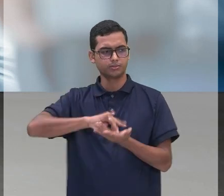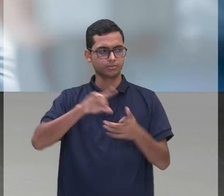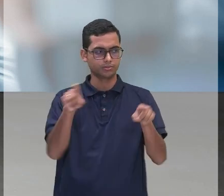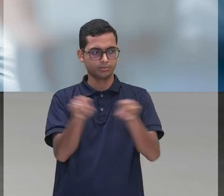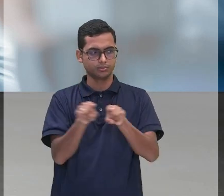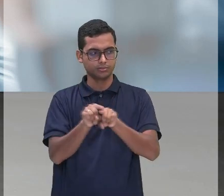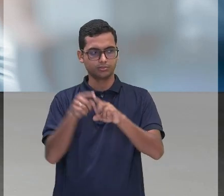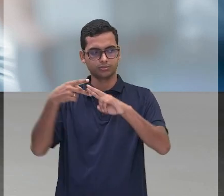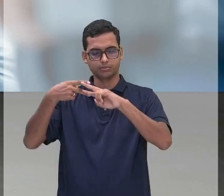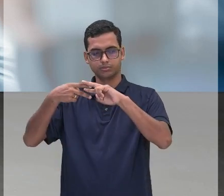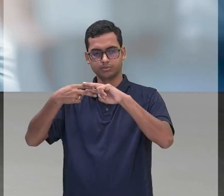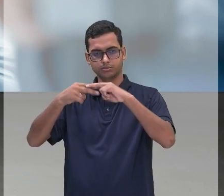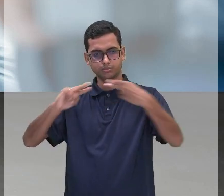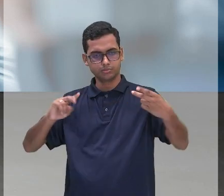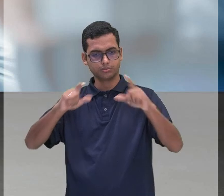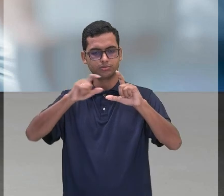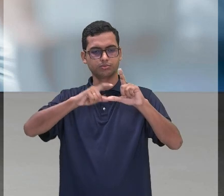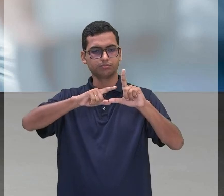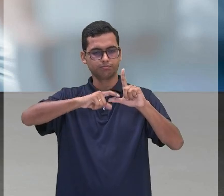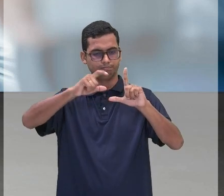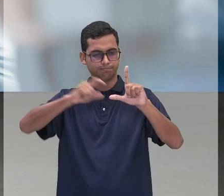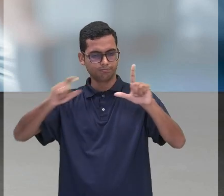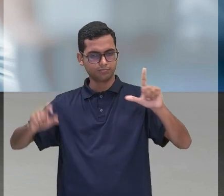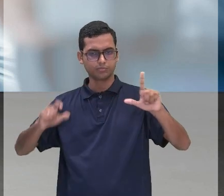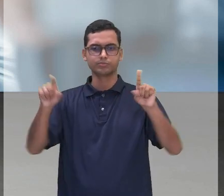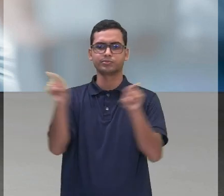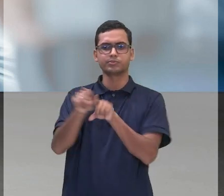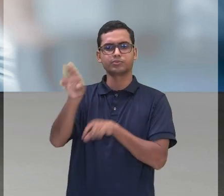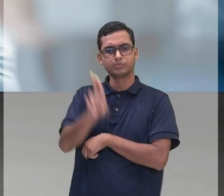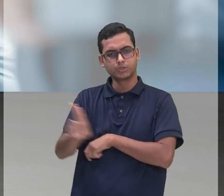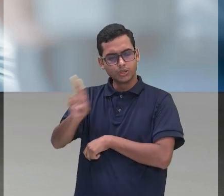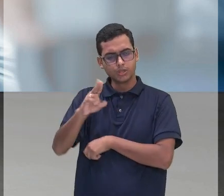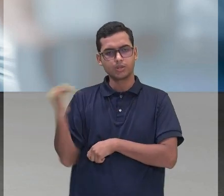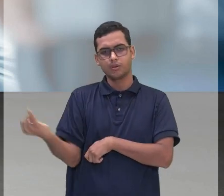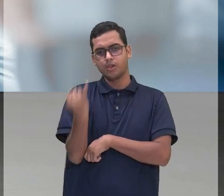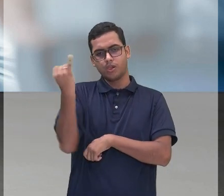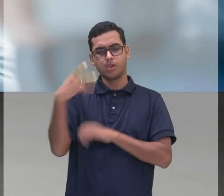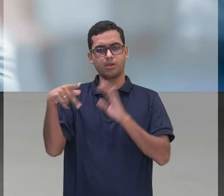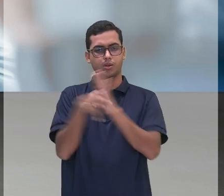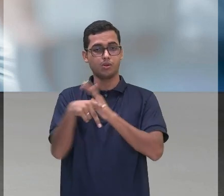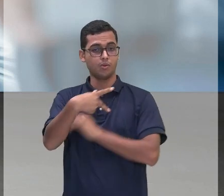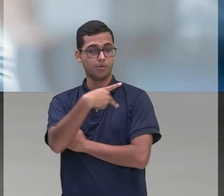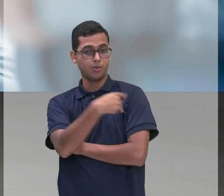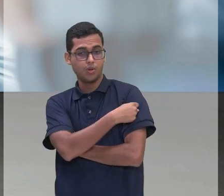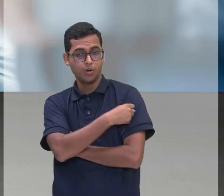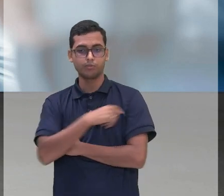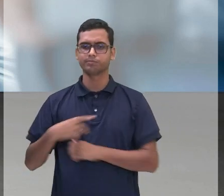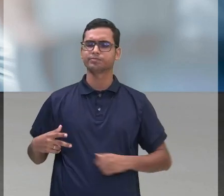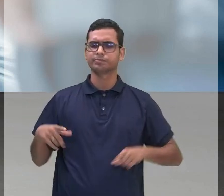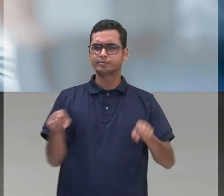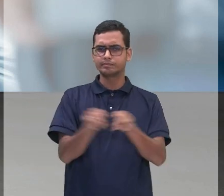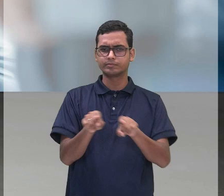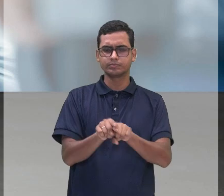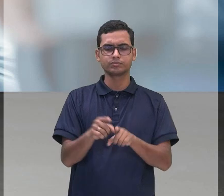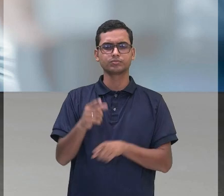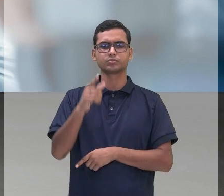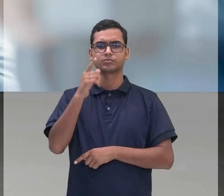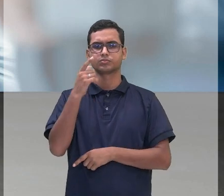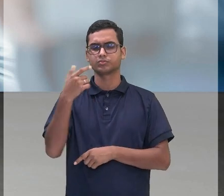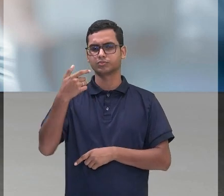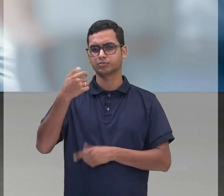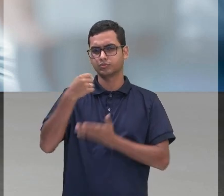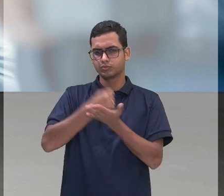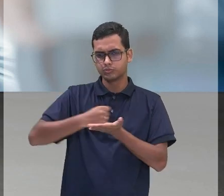a importância da biotecnologia para vacinação, para medicamentos, para a área da agricultura, né? Então,